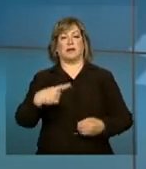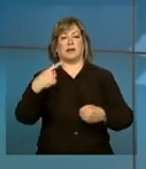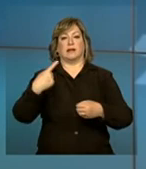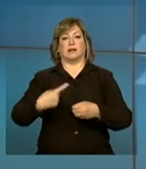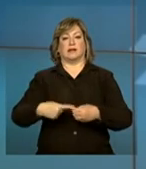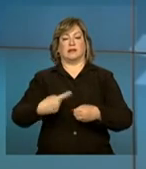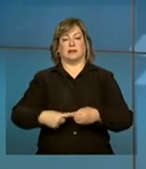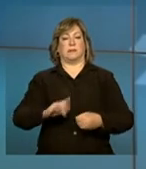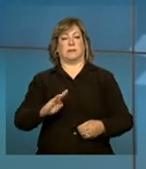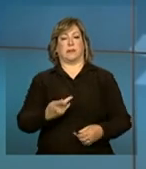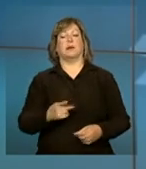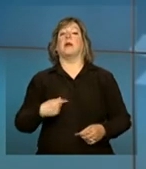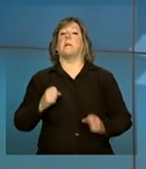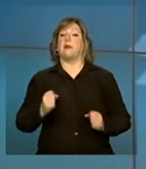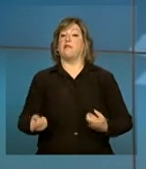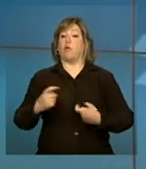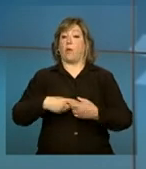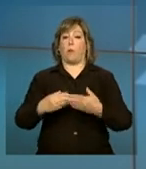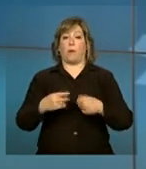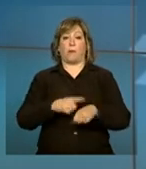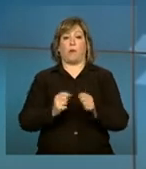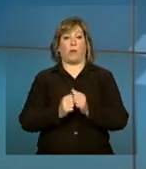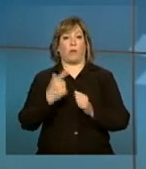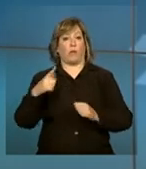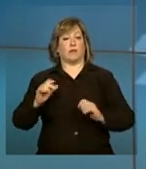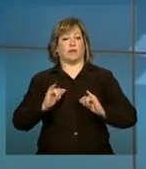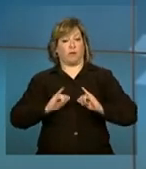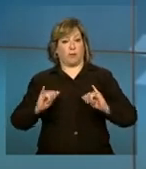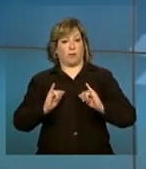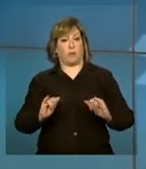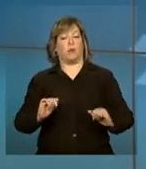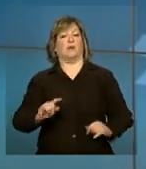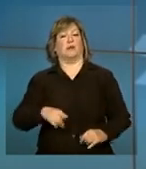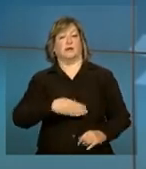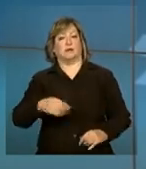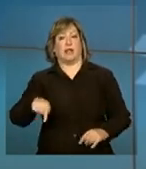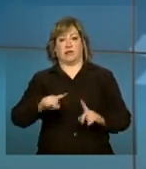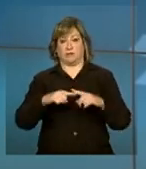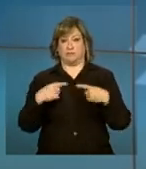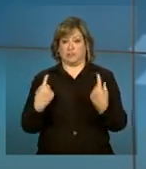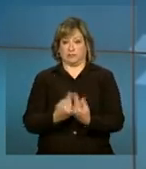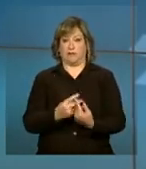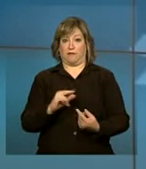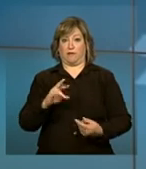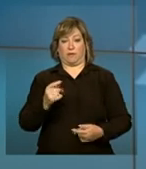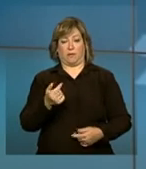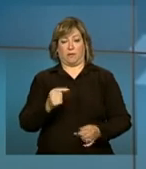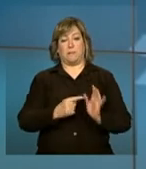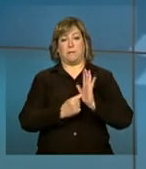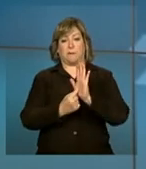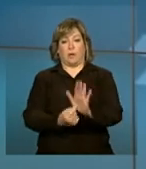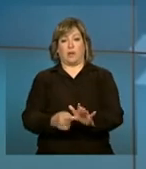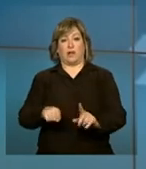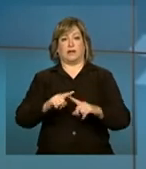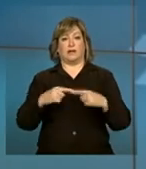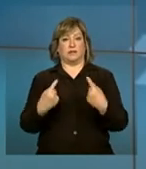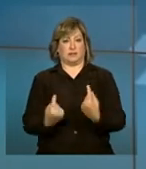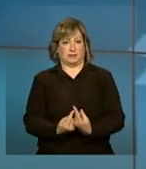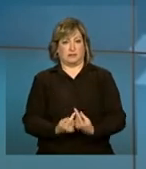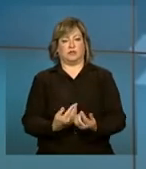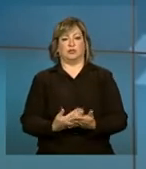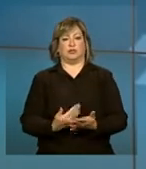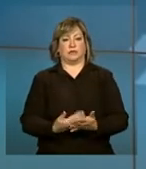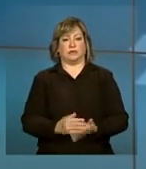mineira. E nós podemos voltar a qualquer momento e logo mais com a cerimônia ao vivo da inauguração dessa unidade